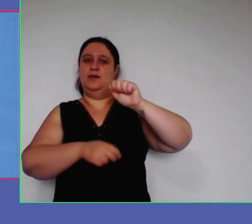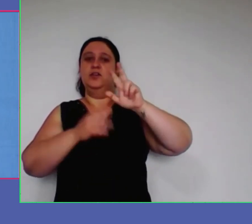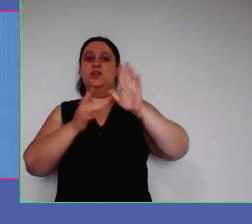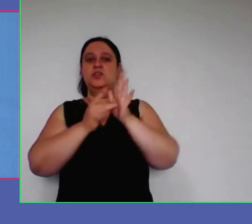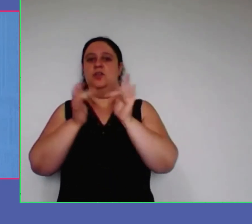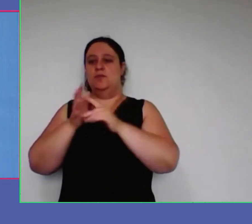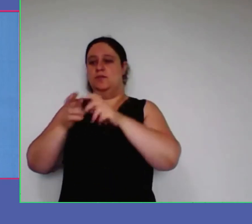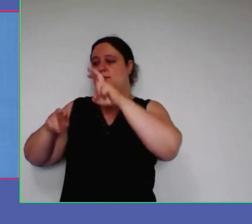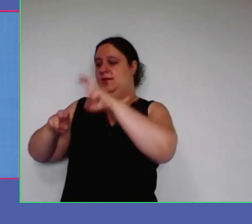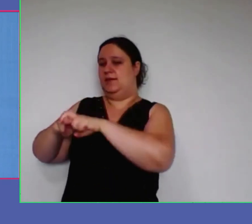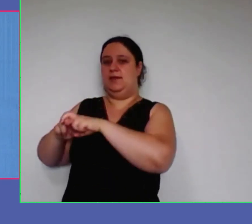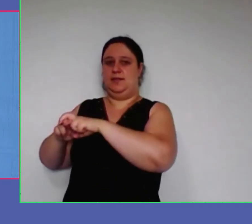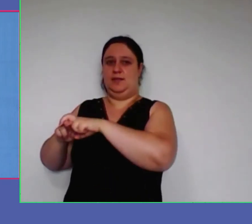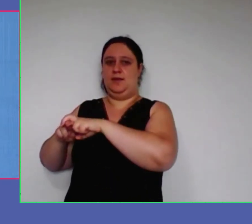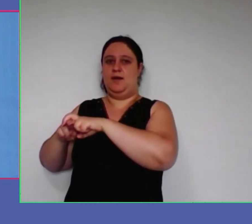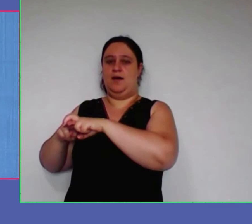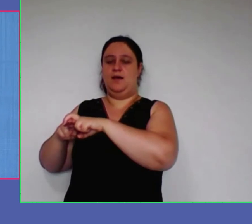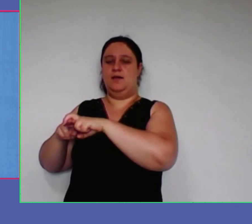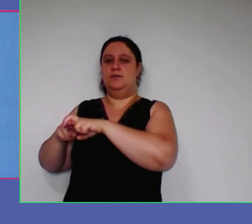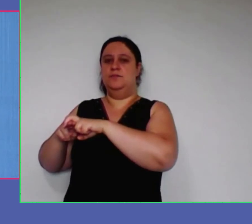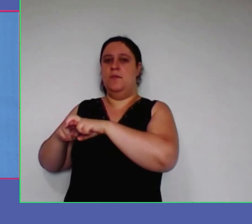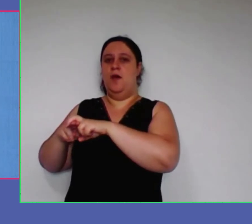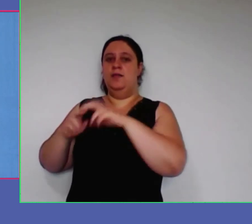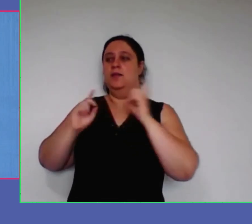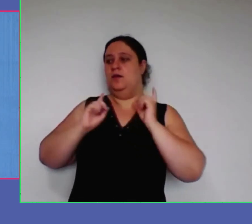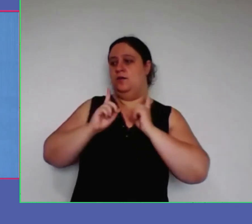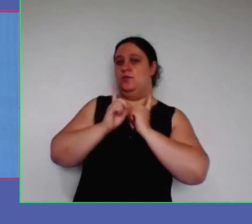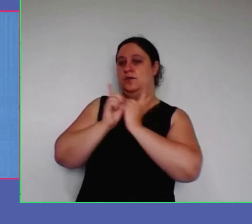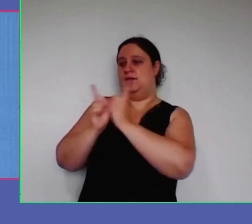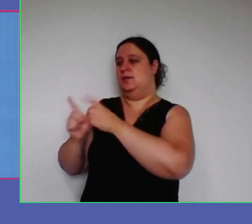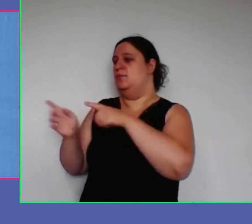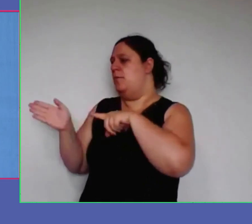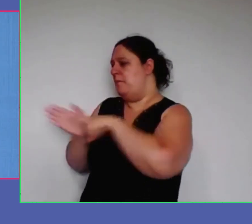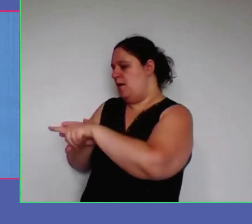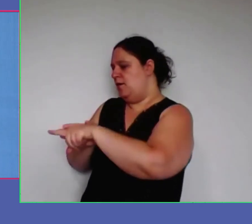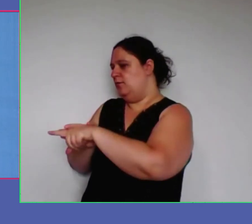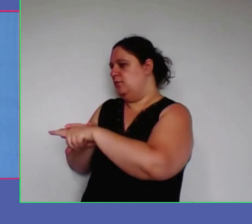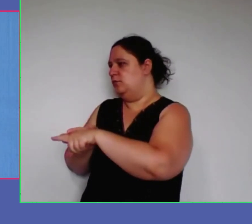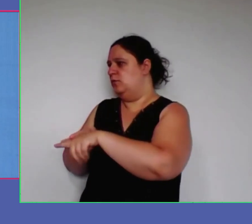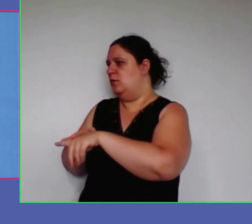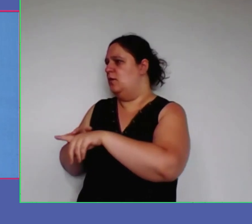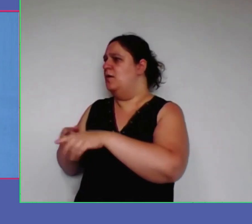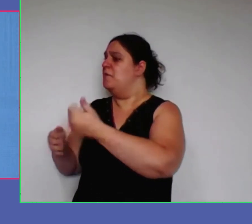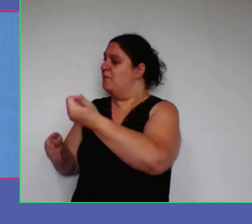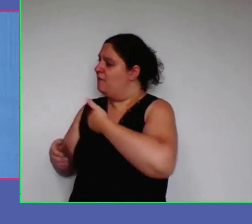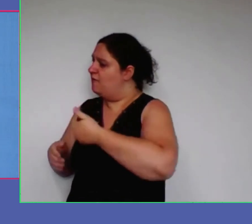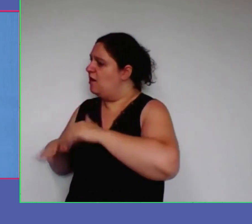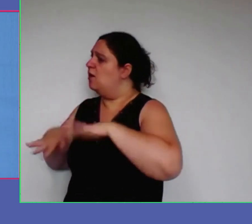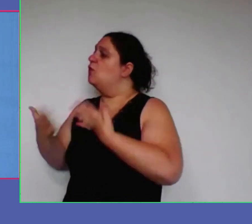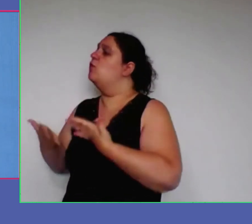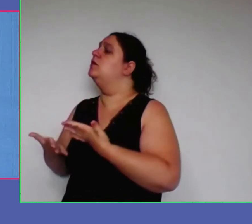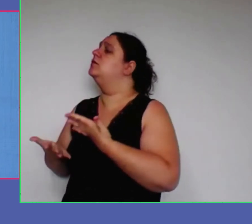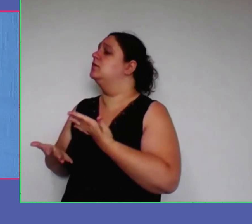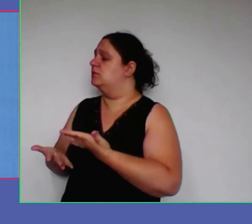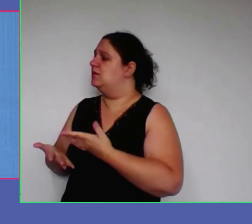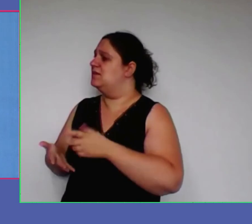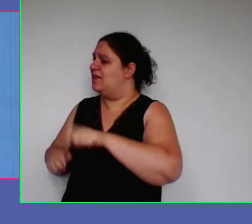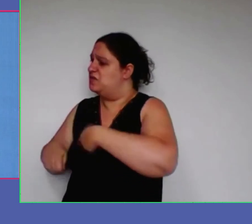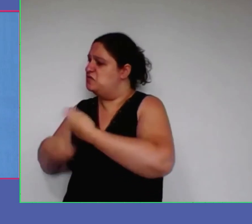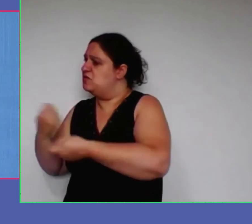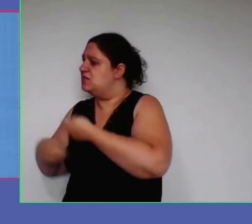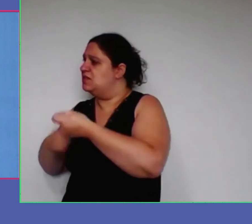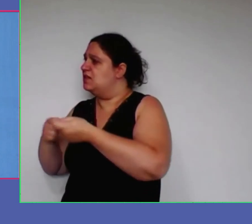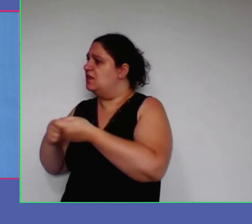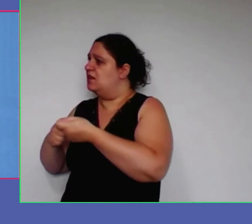perguntaram: dize-nos quando sucederão estas coisas, e que sinal haverá da tua vinda e da